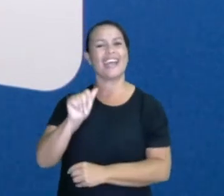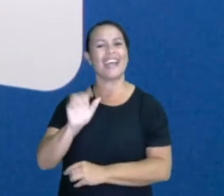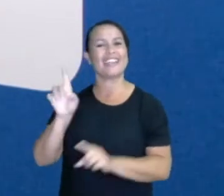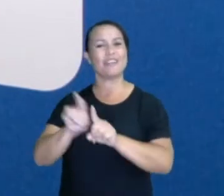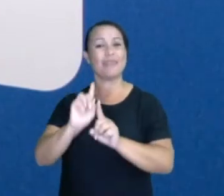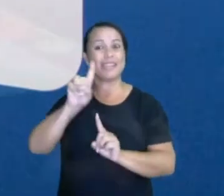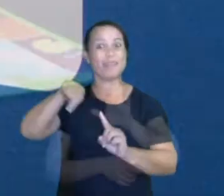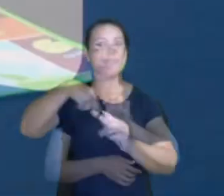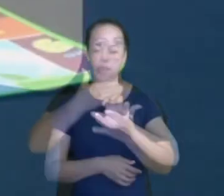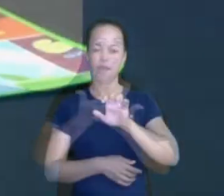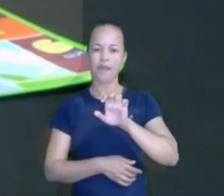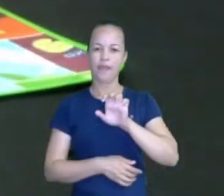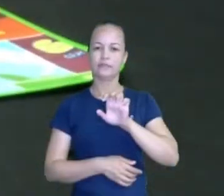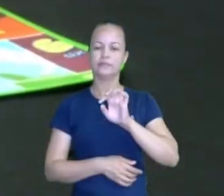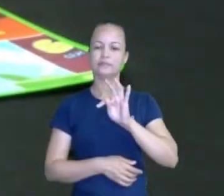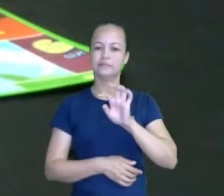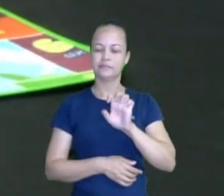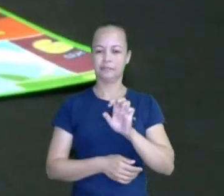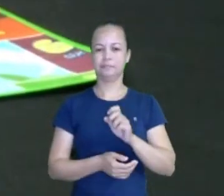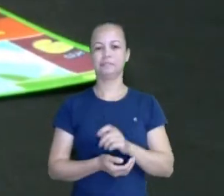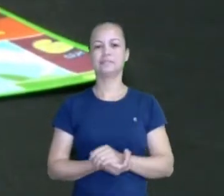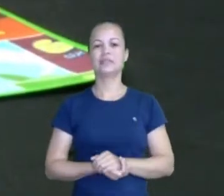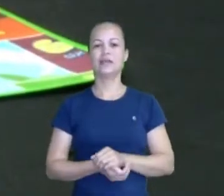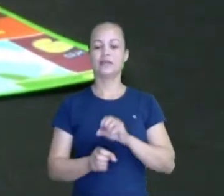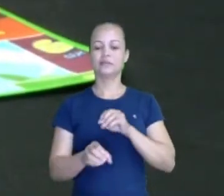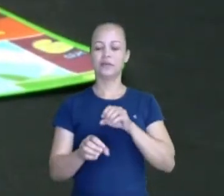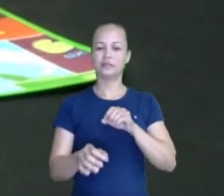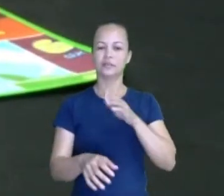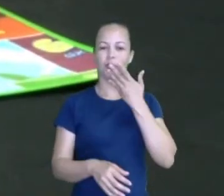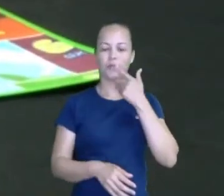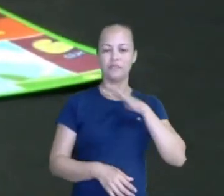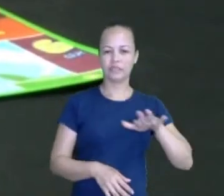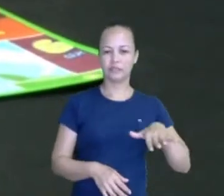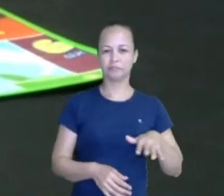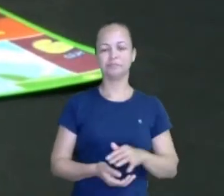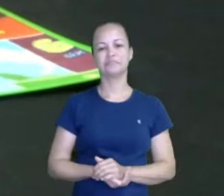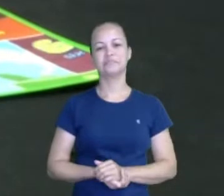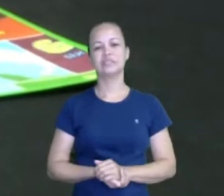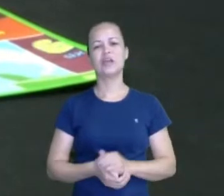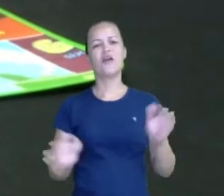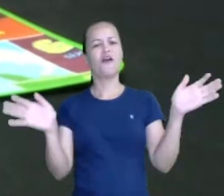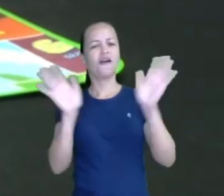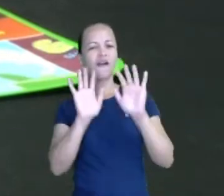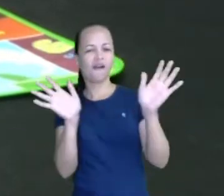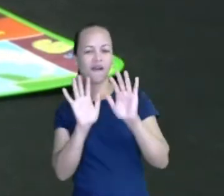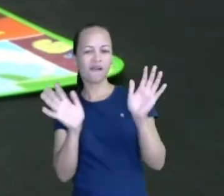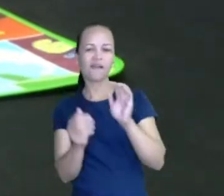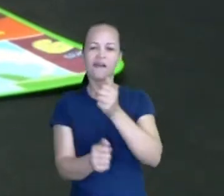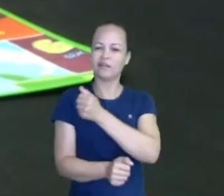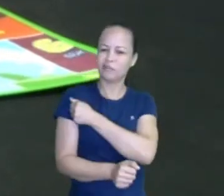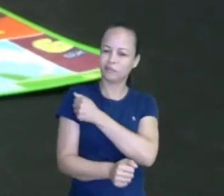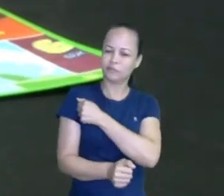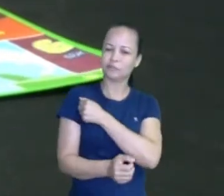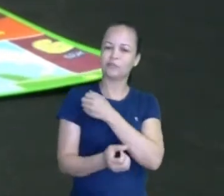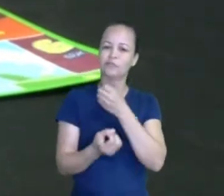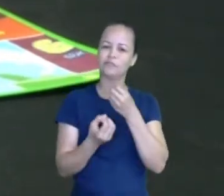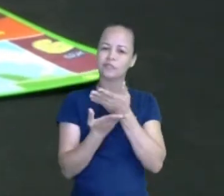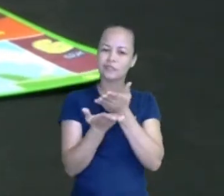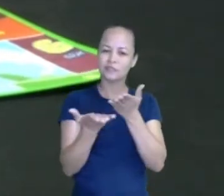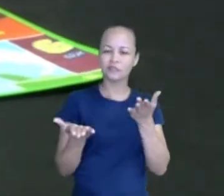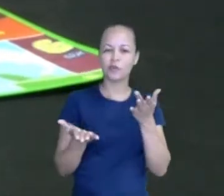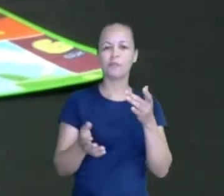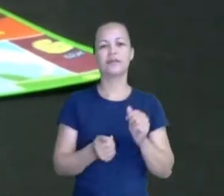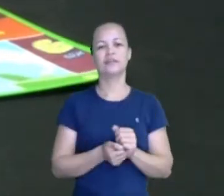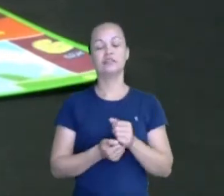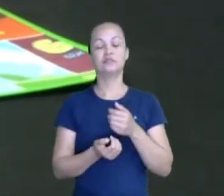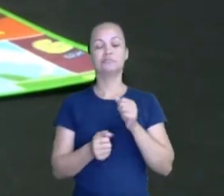até a próxima aula. Olá, crianças! Como vocês estão? Espero que você esteja muito bem. Eu sou a professora